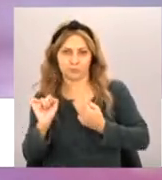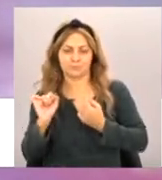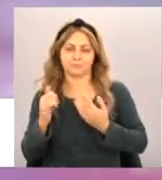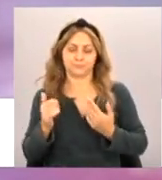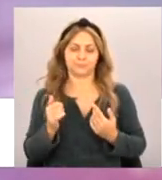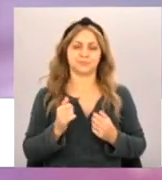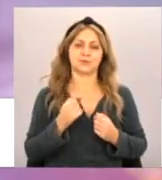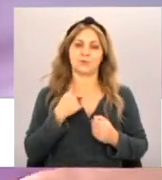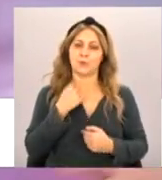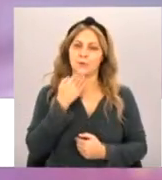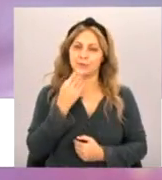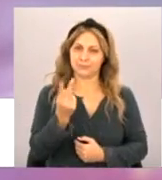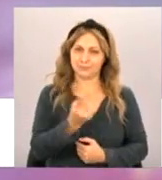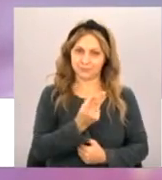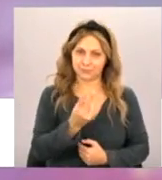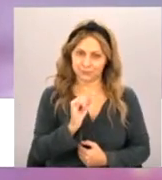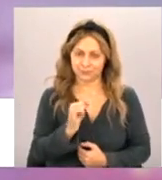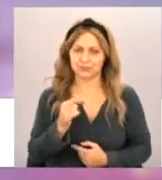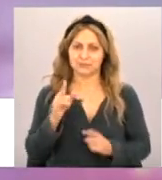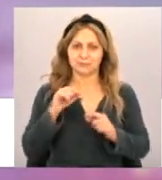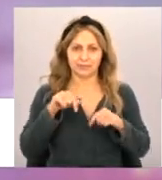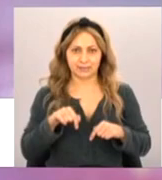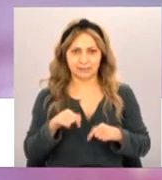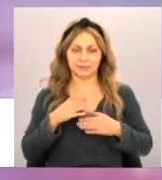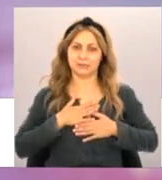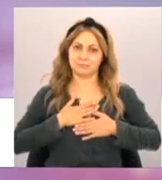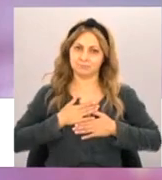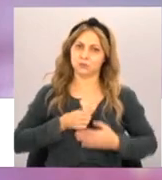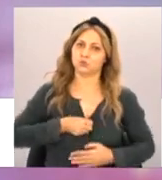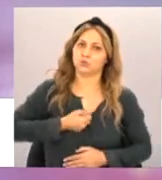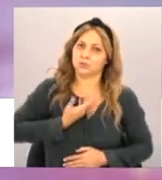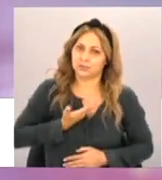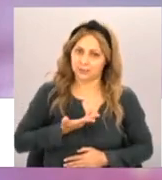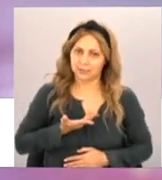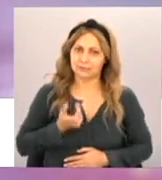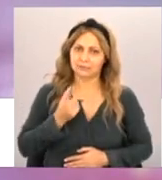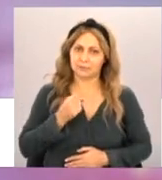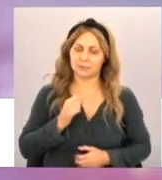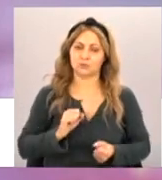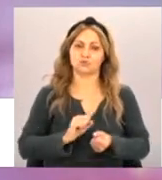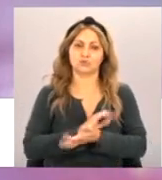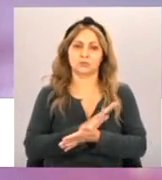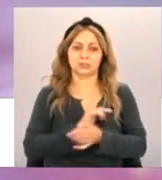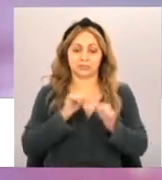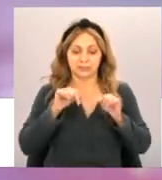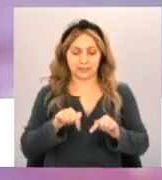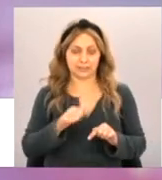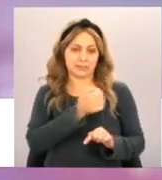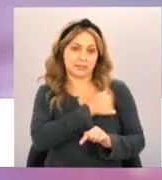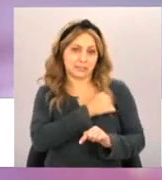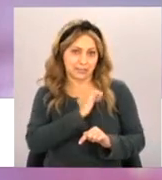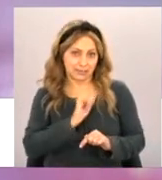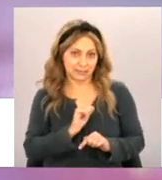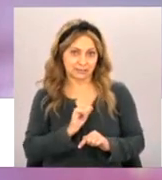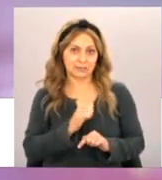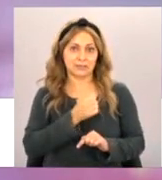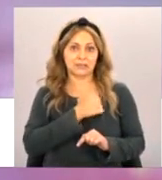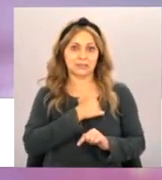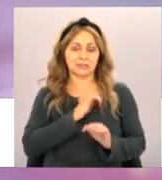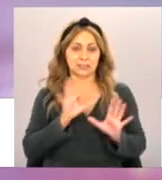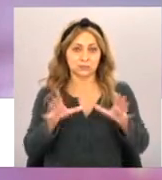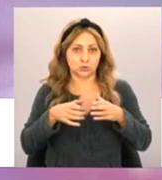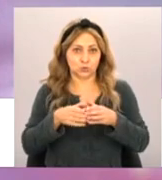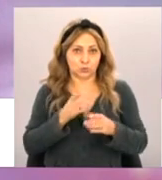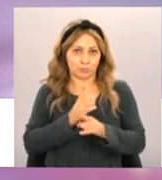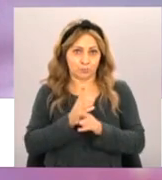também também aqui postar a minha solidariedade aos jornalistas Desta Casa das casas do mesmo